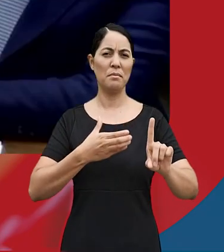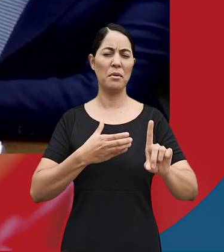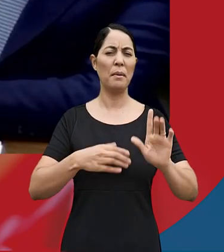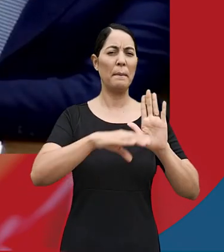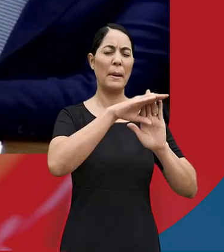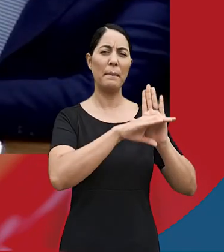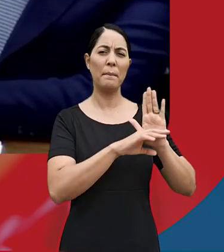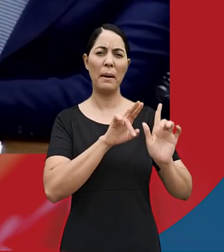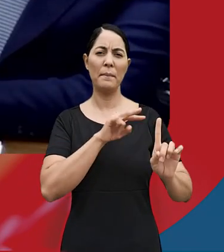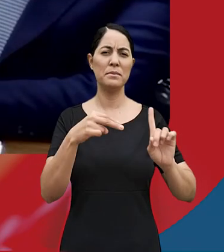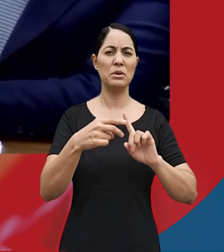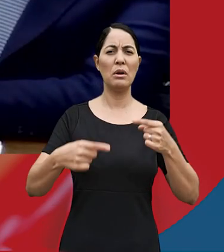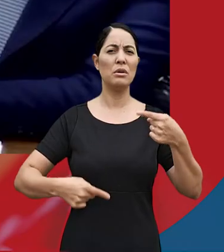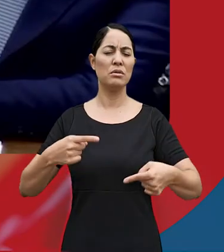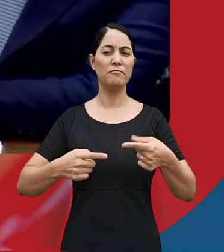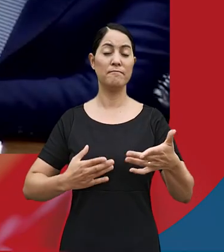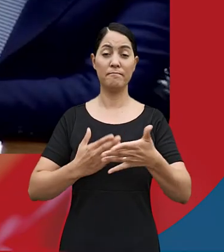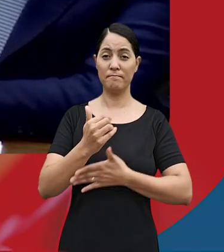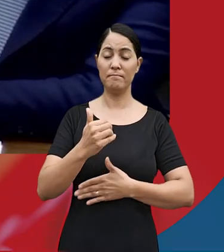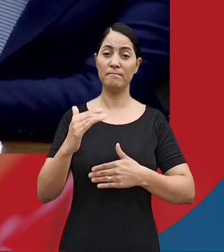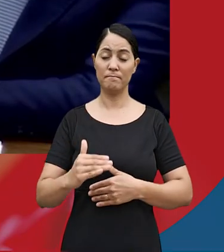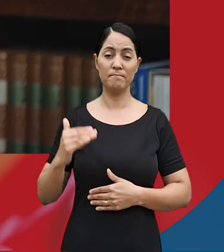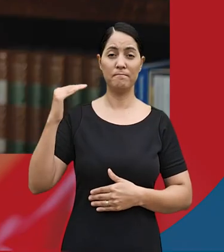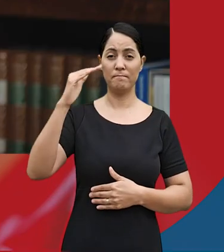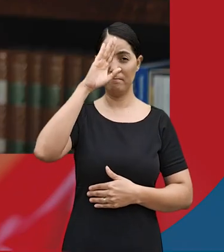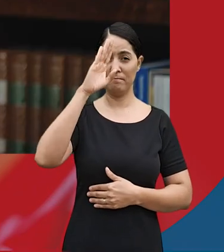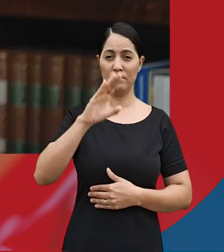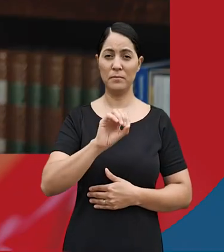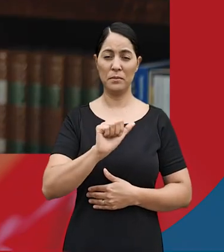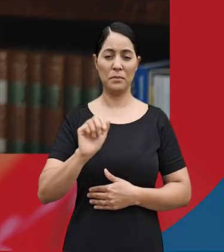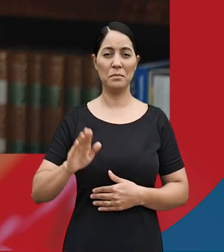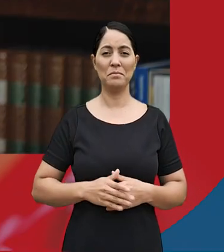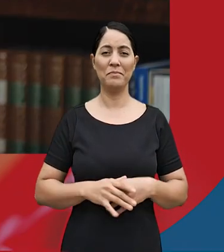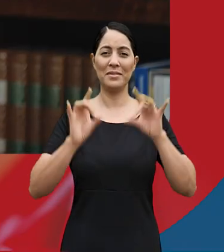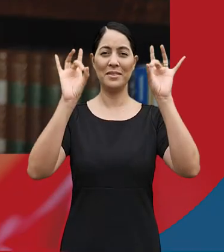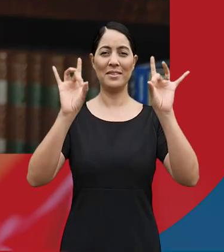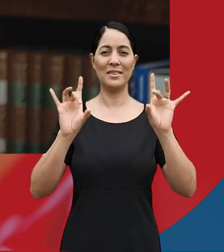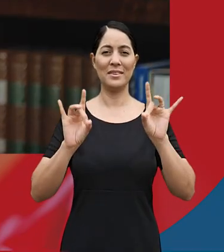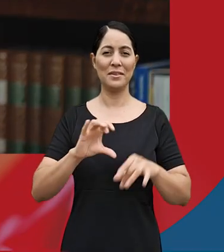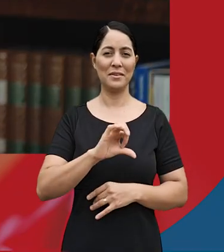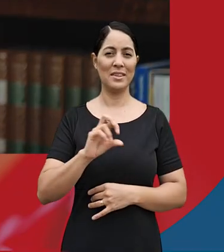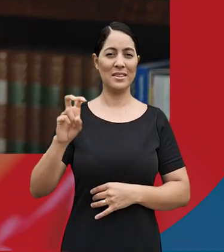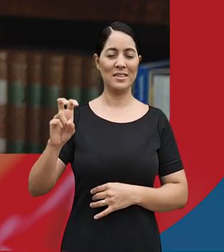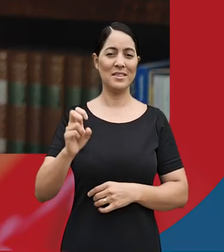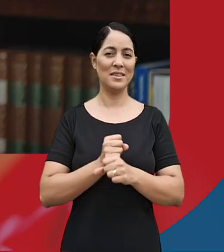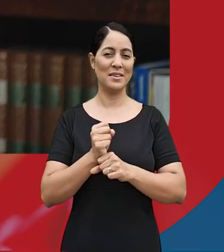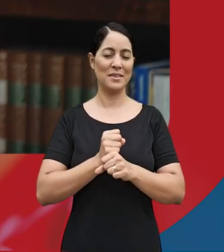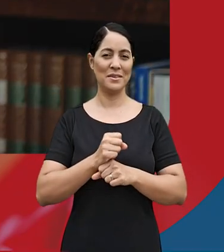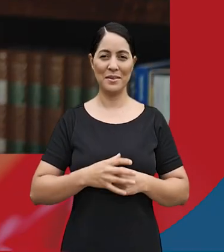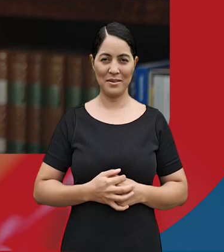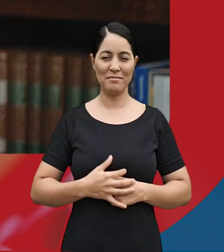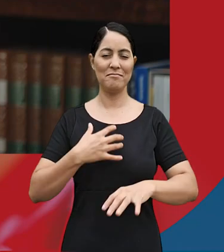discutido e aprovado em mais um encontro da instância máxima da Ordem. Especial 95 anos da OAB. Vozes